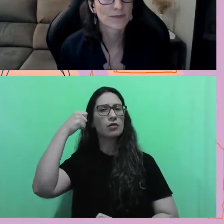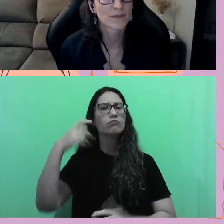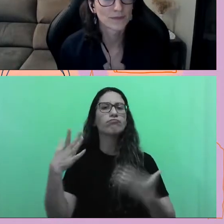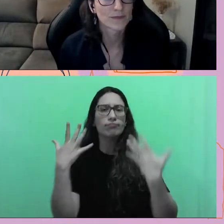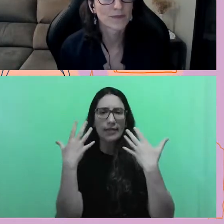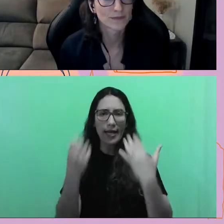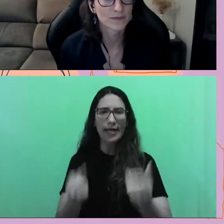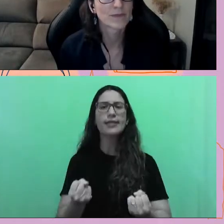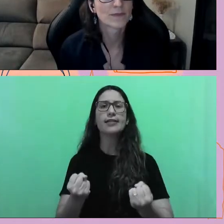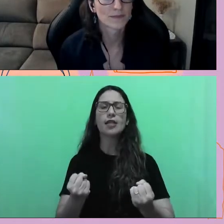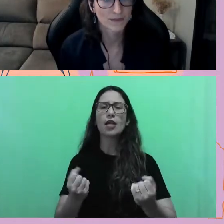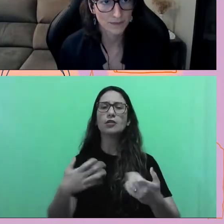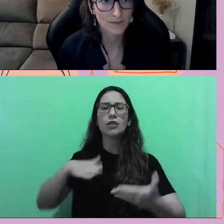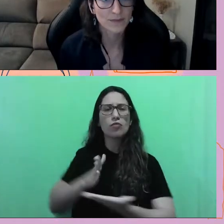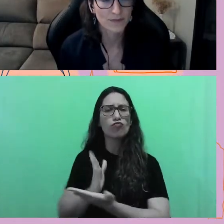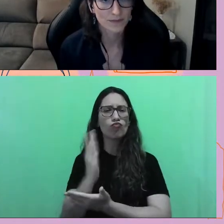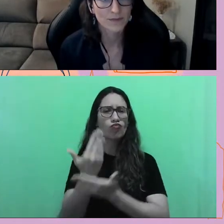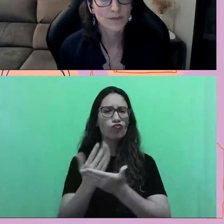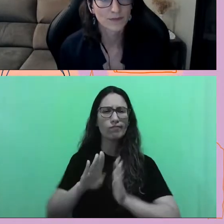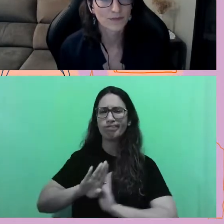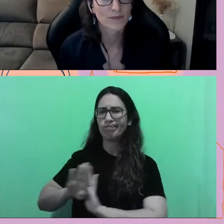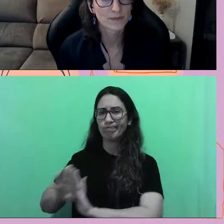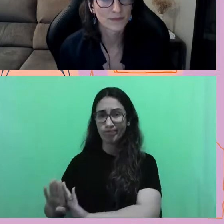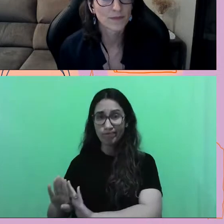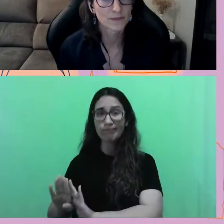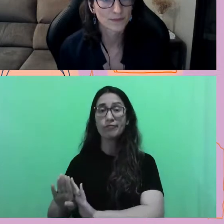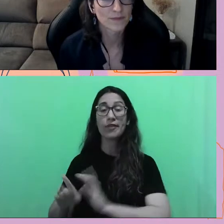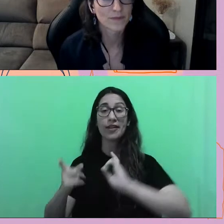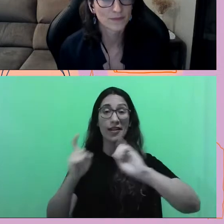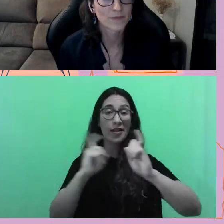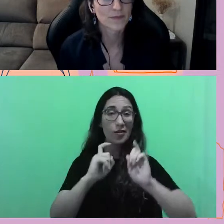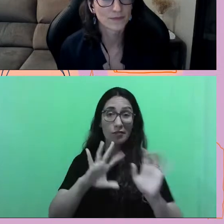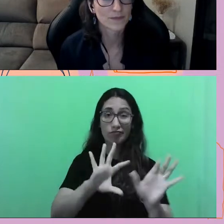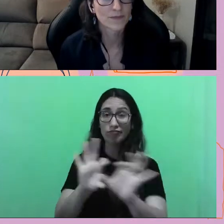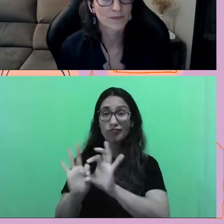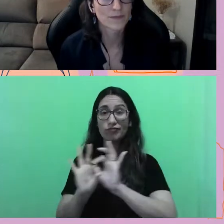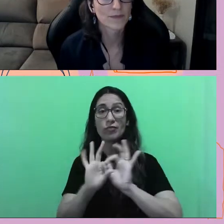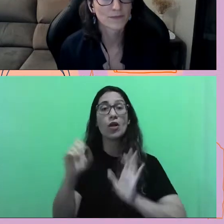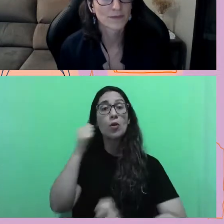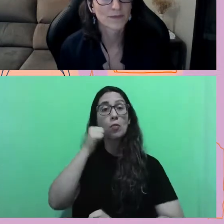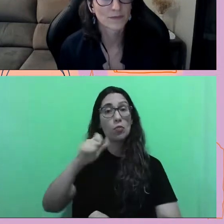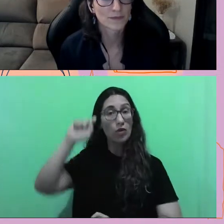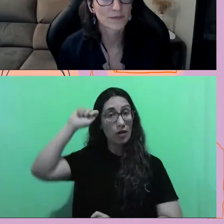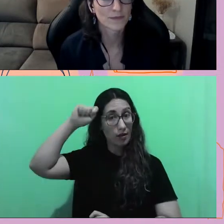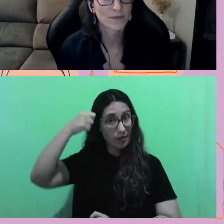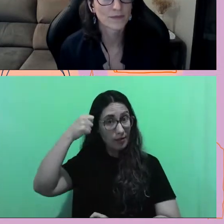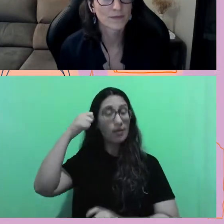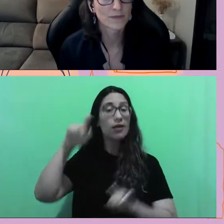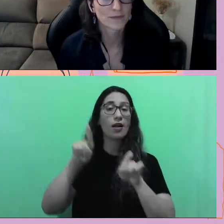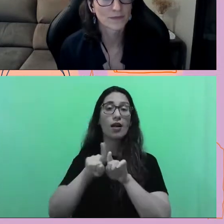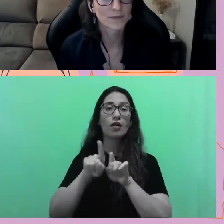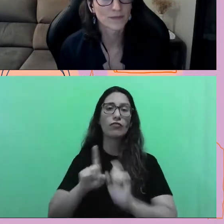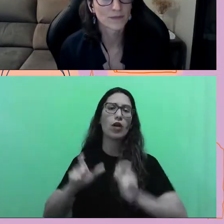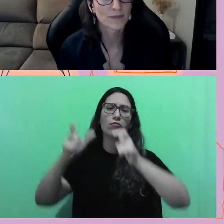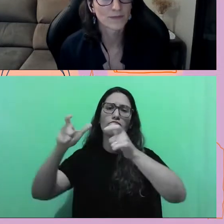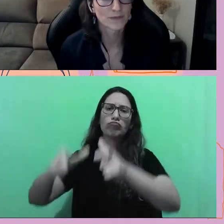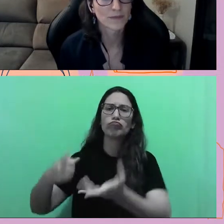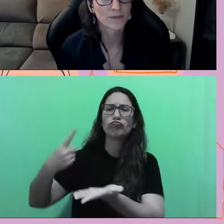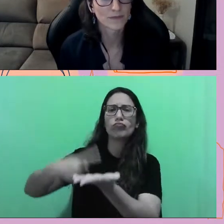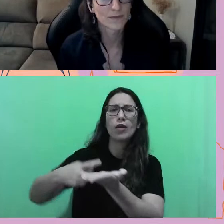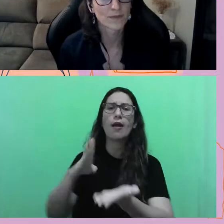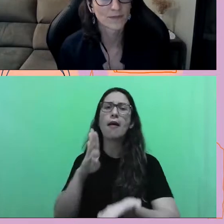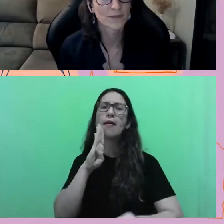sentir desconfortável. Então, a gente reúne mulheres negras, vai para um lugar, um bar